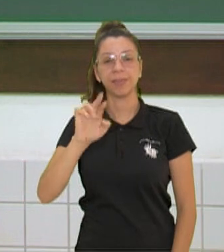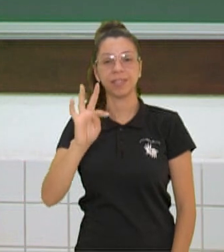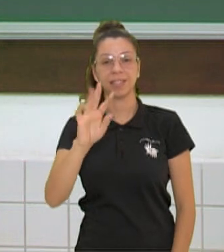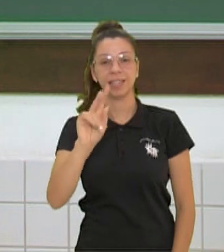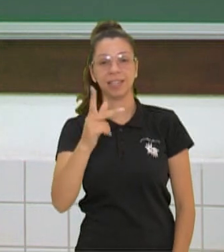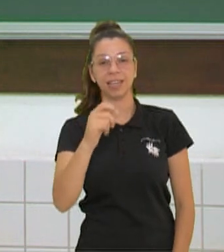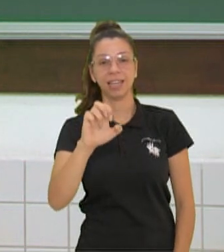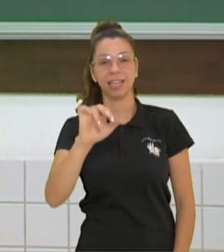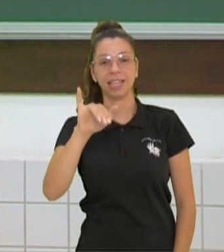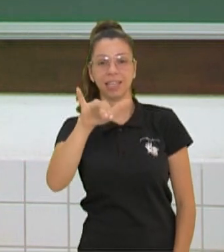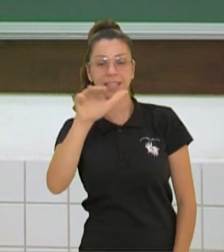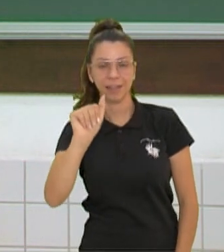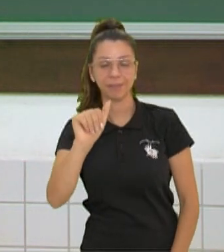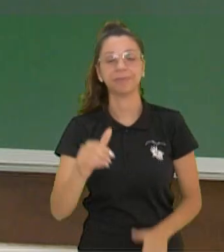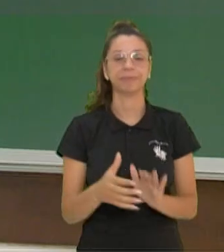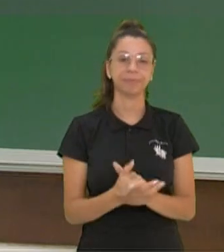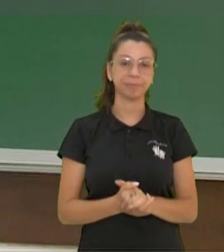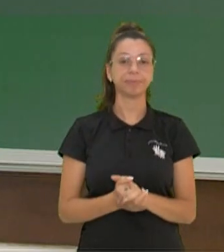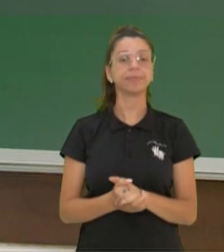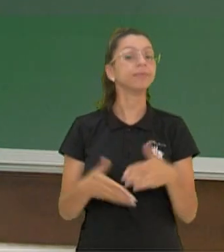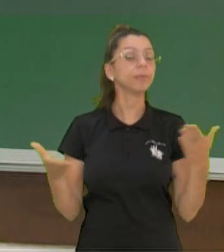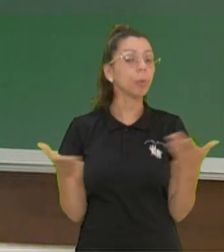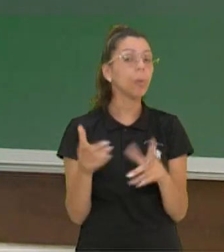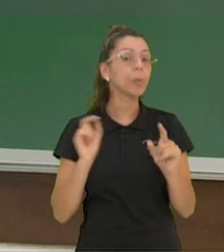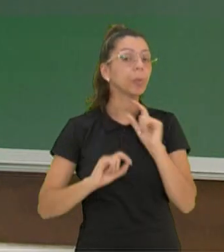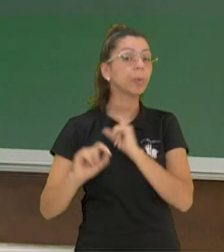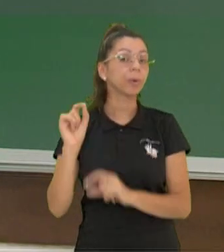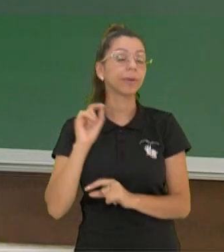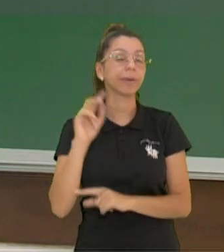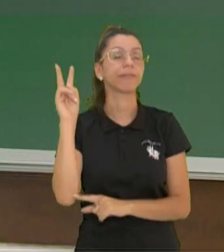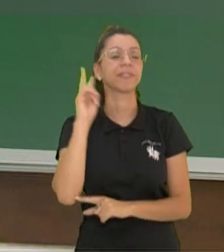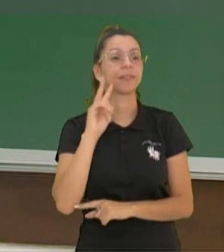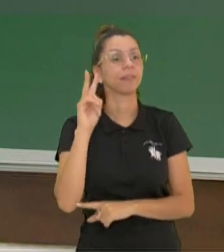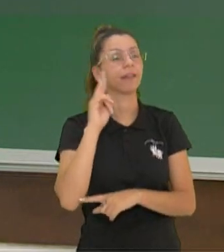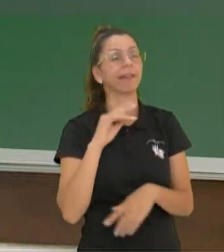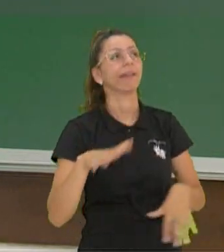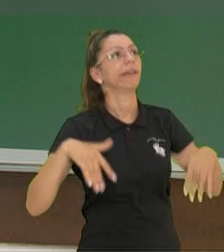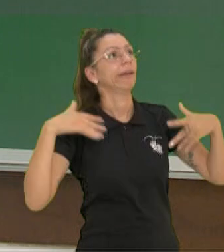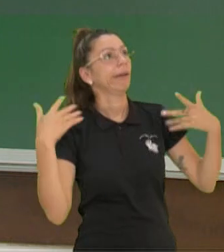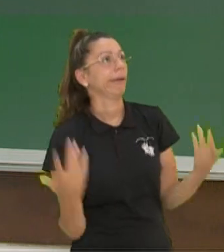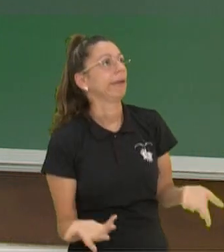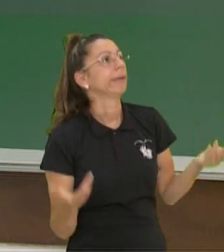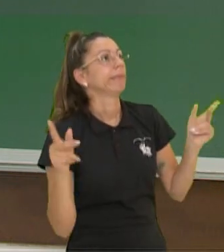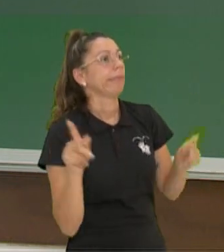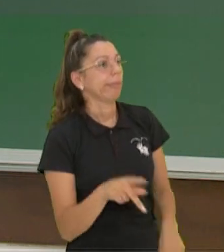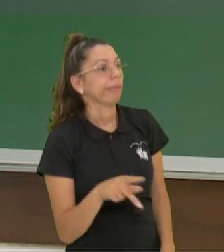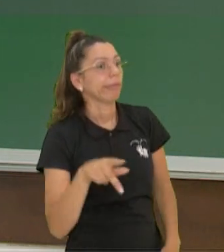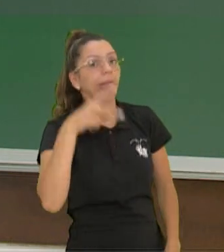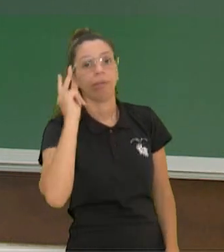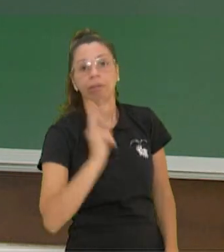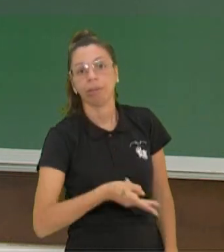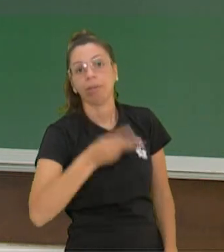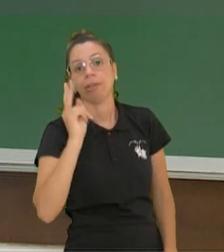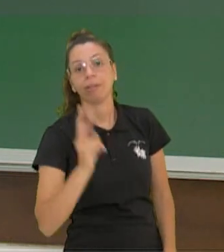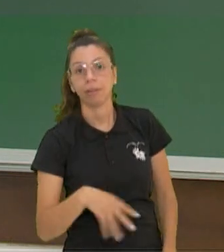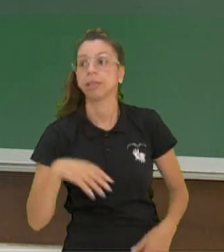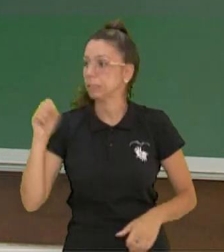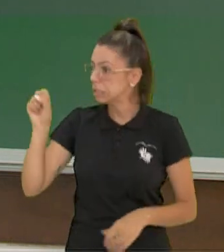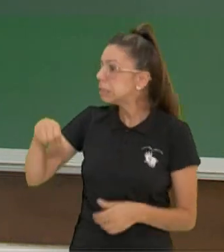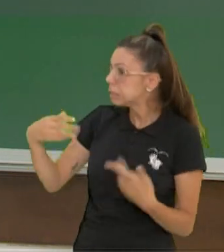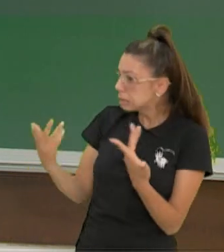nessa? Então, vamos lembrar. Ai, lá vem você, professora. Sim, lá vem eu,